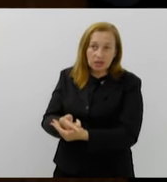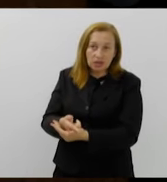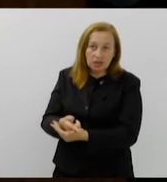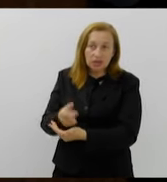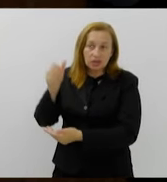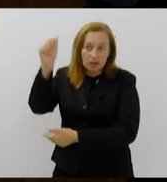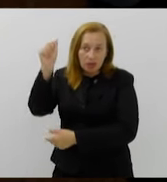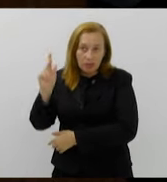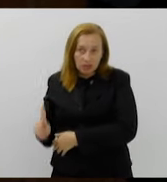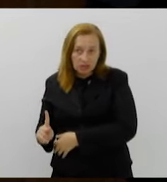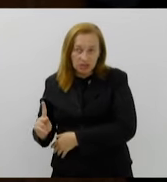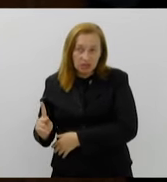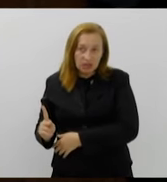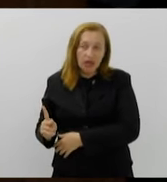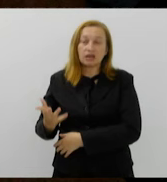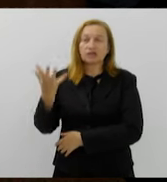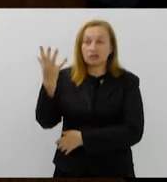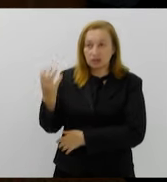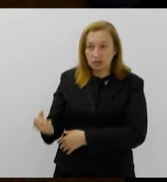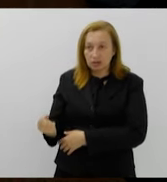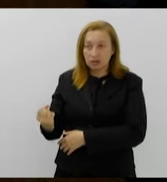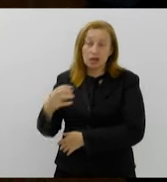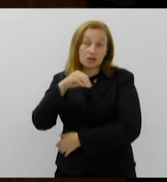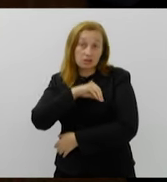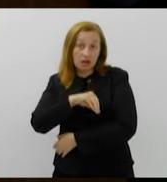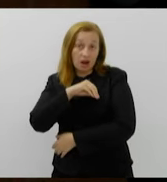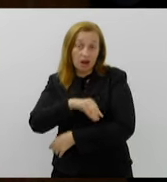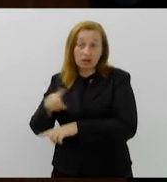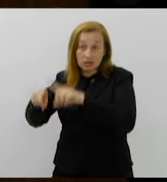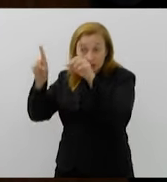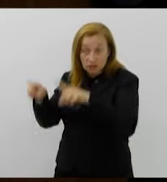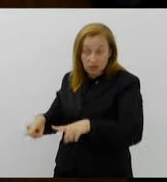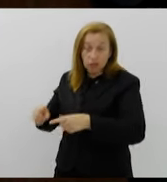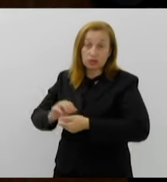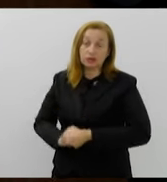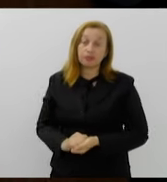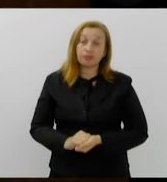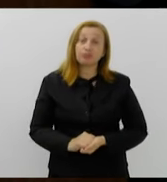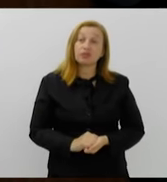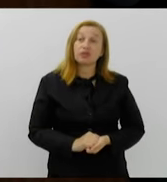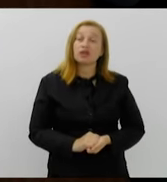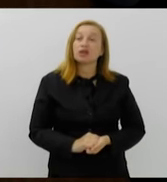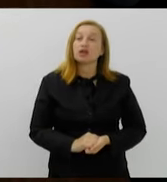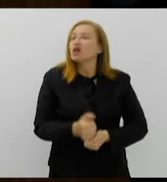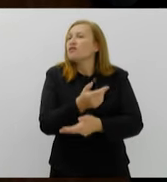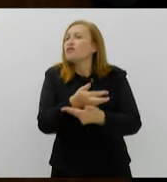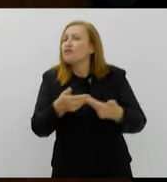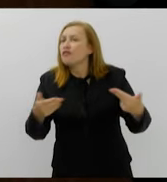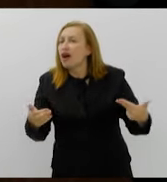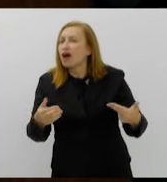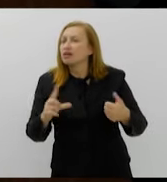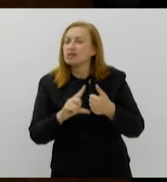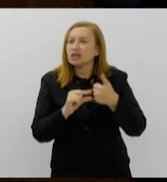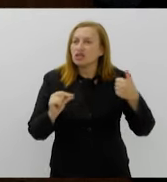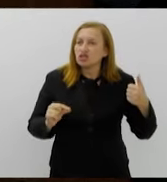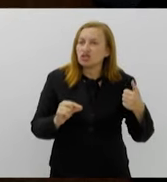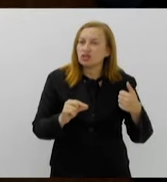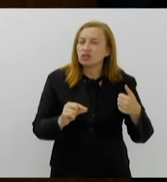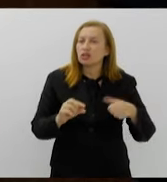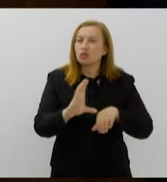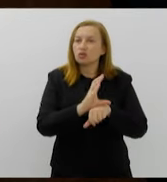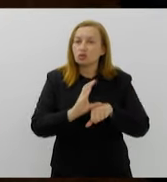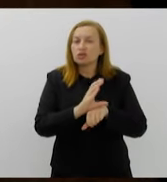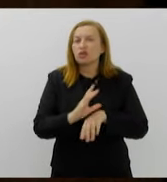pensionistas do Rio previdência isso desrespeita diversos artigos da Constituição